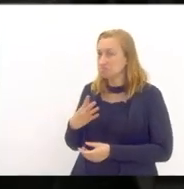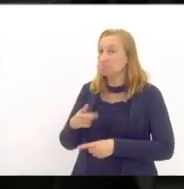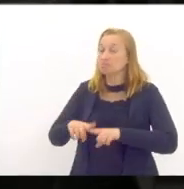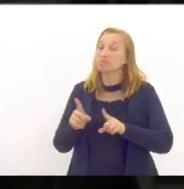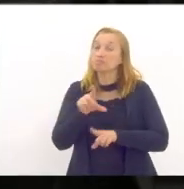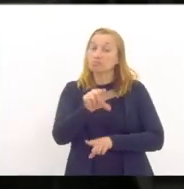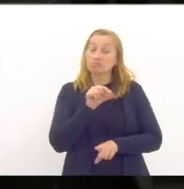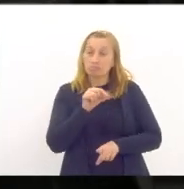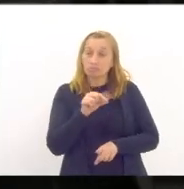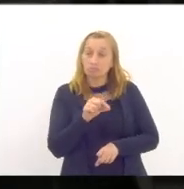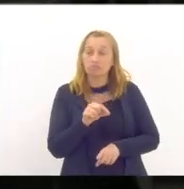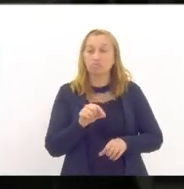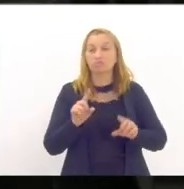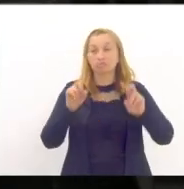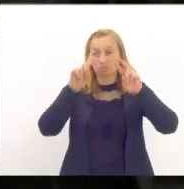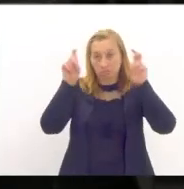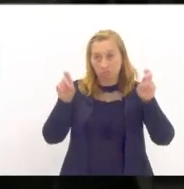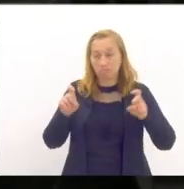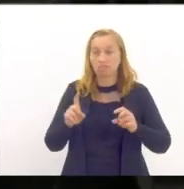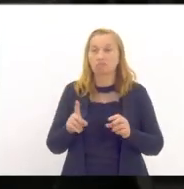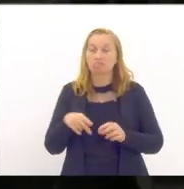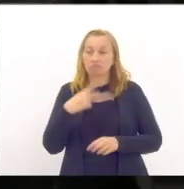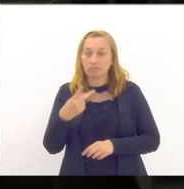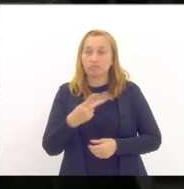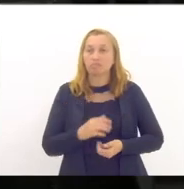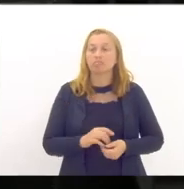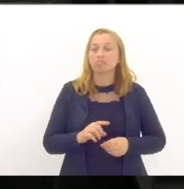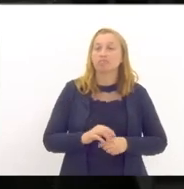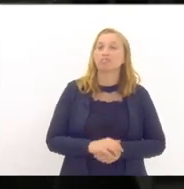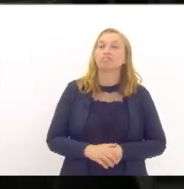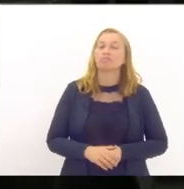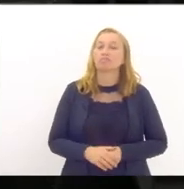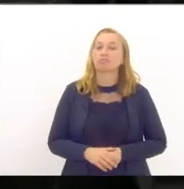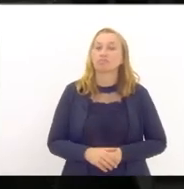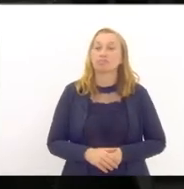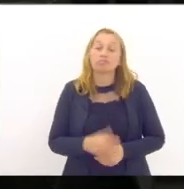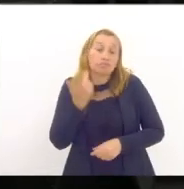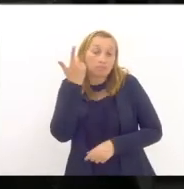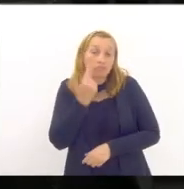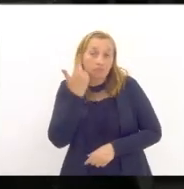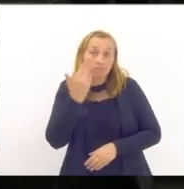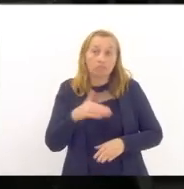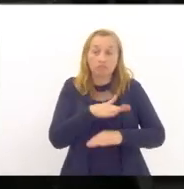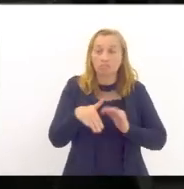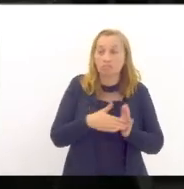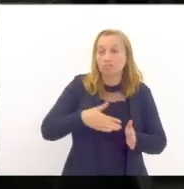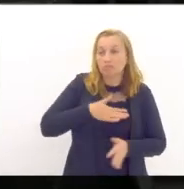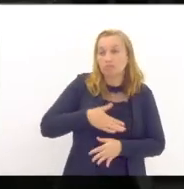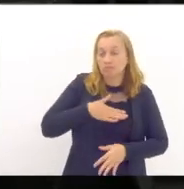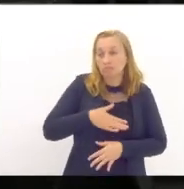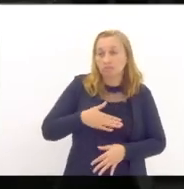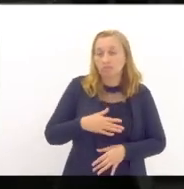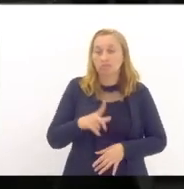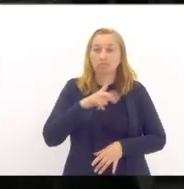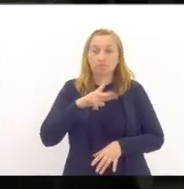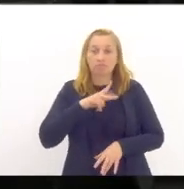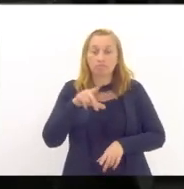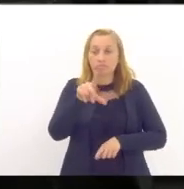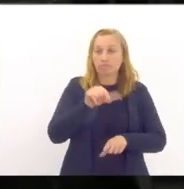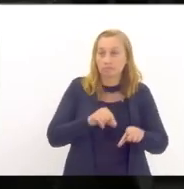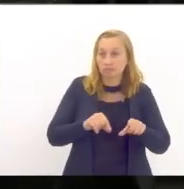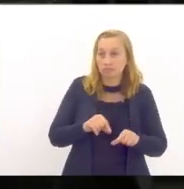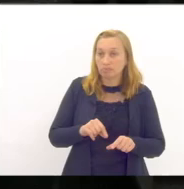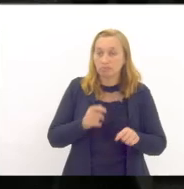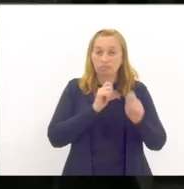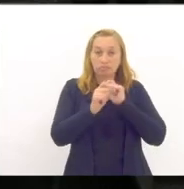de escolha, fecha aspas, e acrescenta, abre aspas, é natural que todos gostariam de fazer suas próprias escolhas dos fatos para